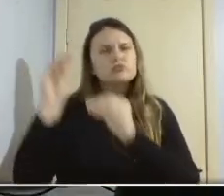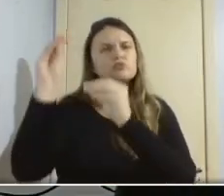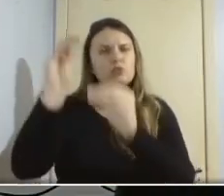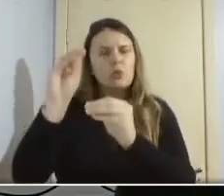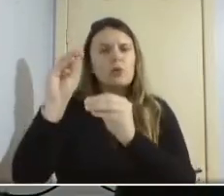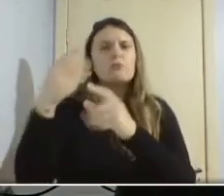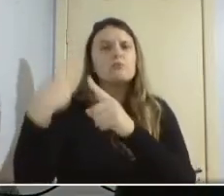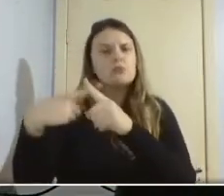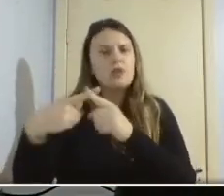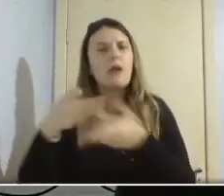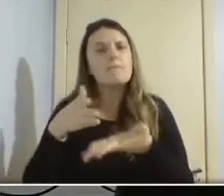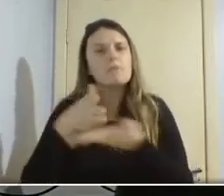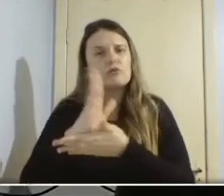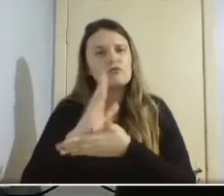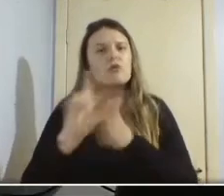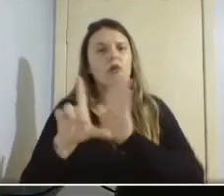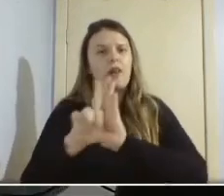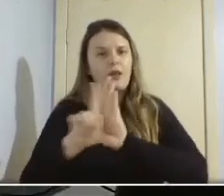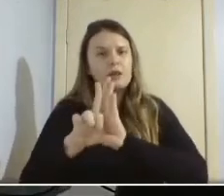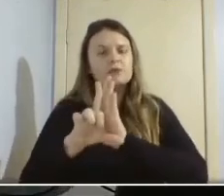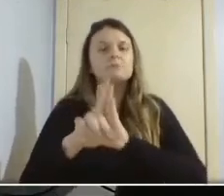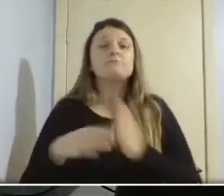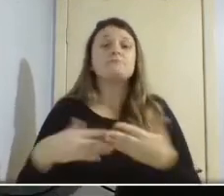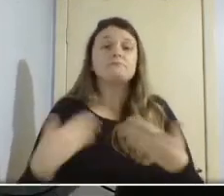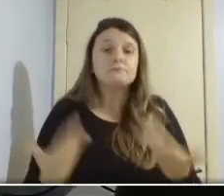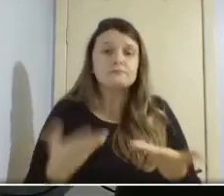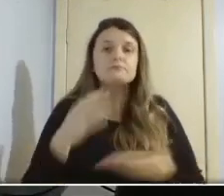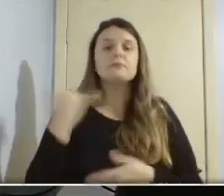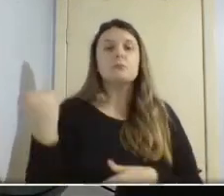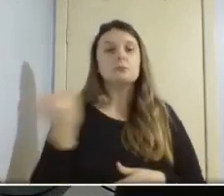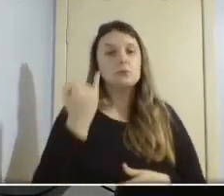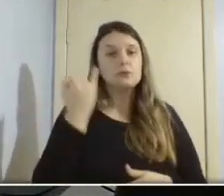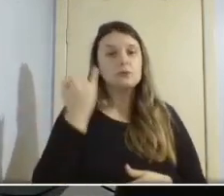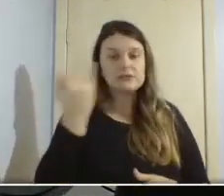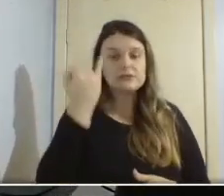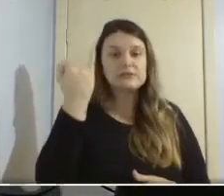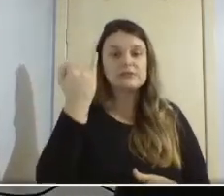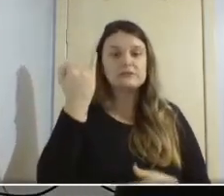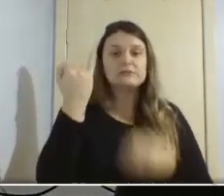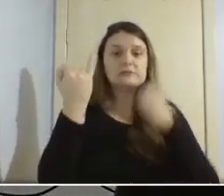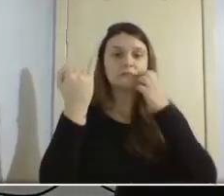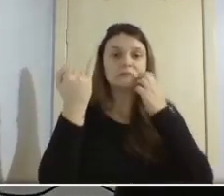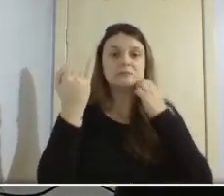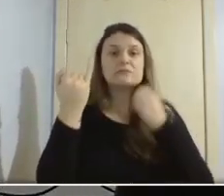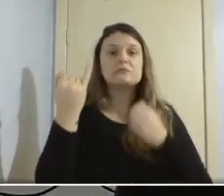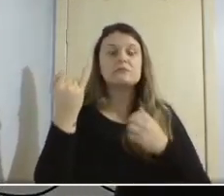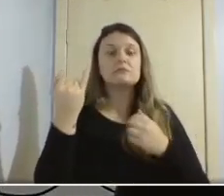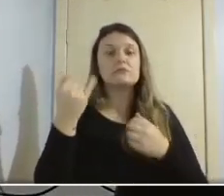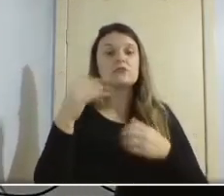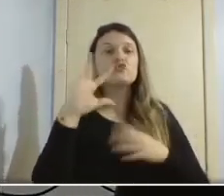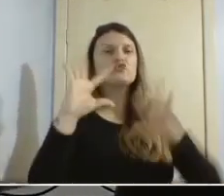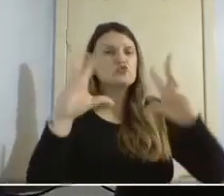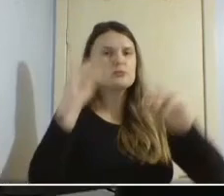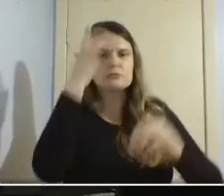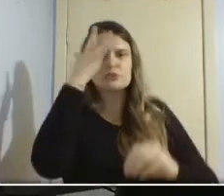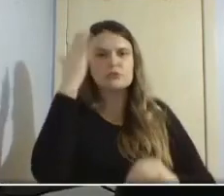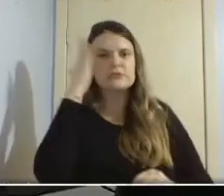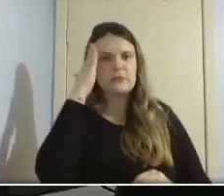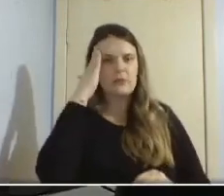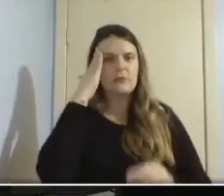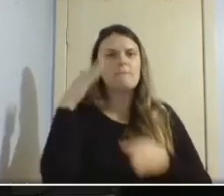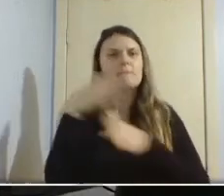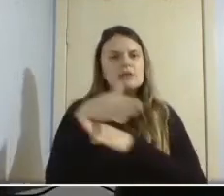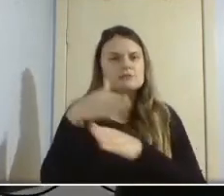né? Então, de suma importância nos subsidiar, né? E participação do CDL,